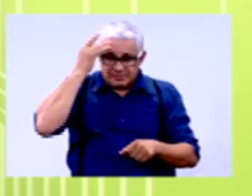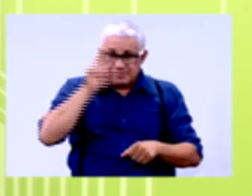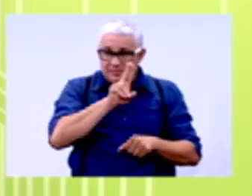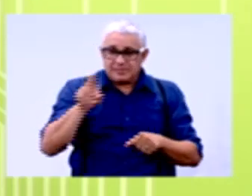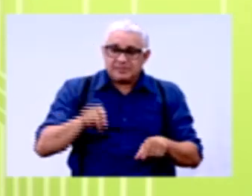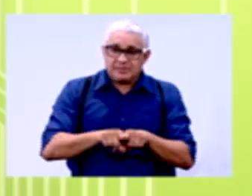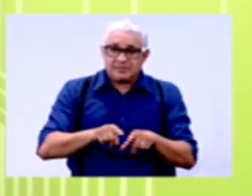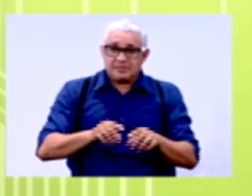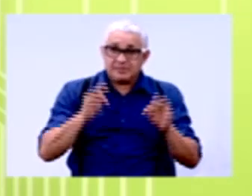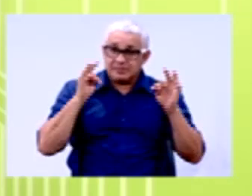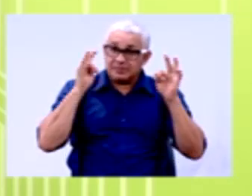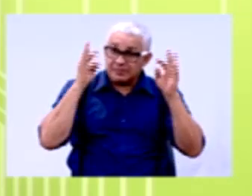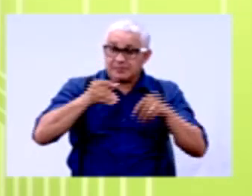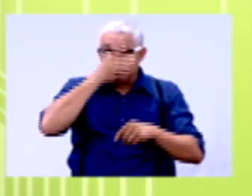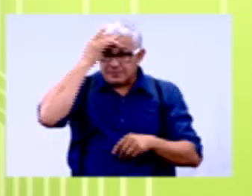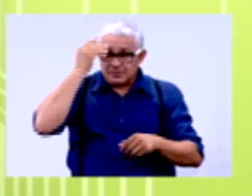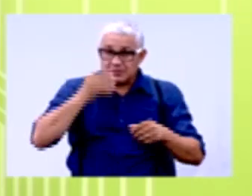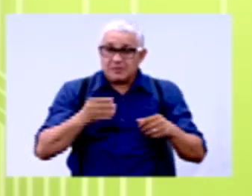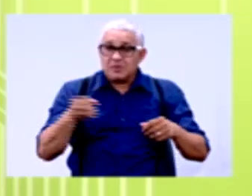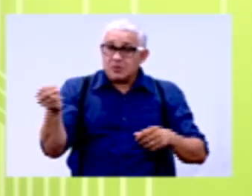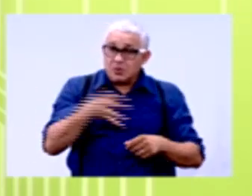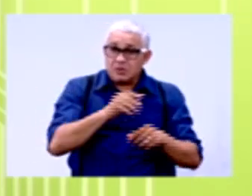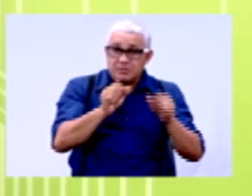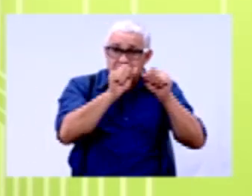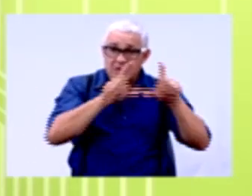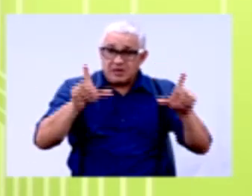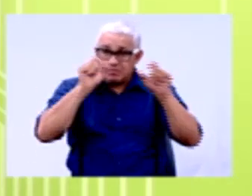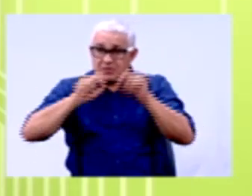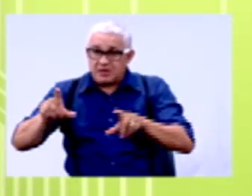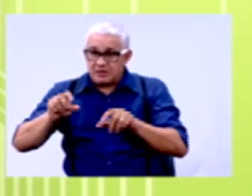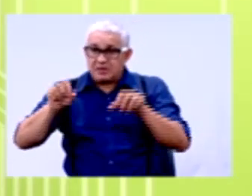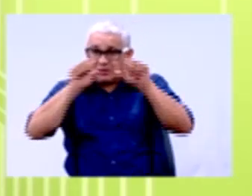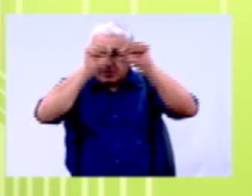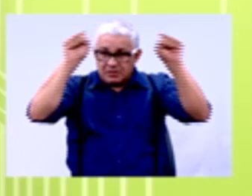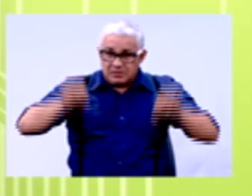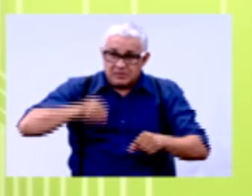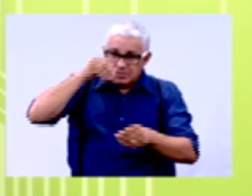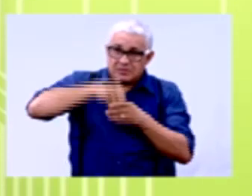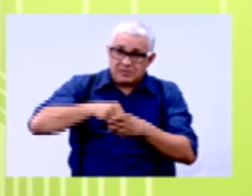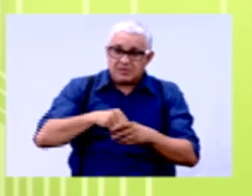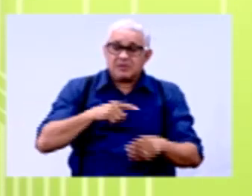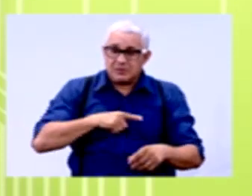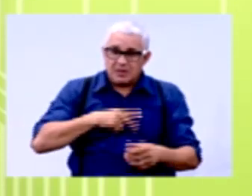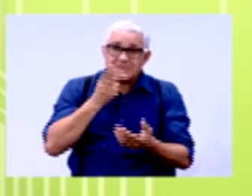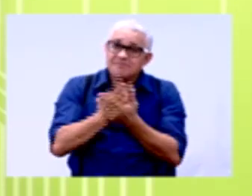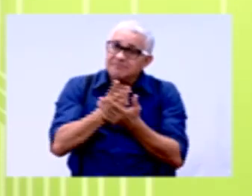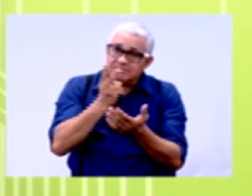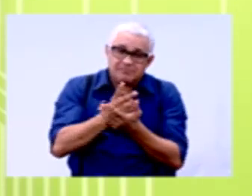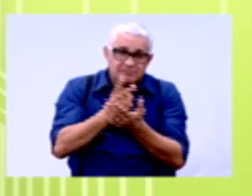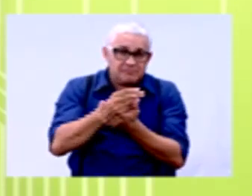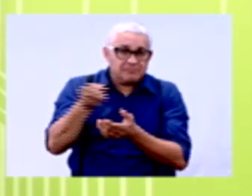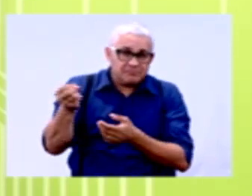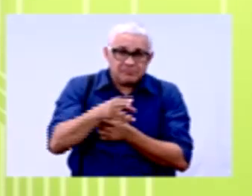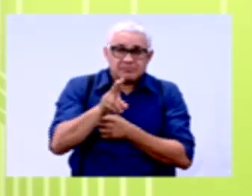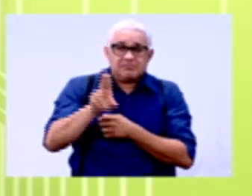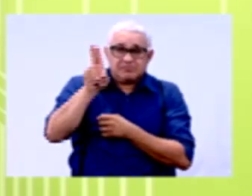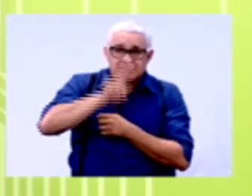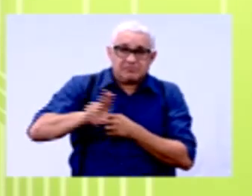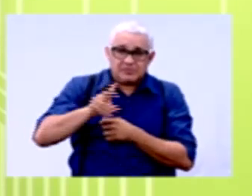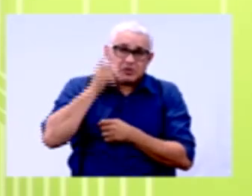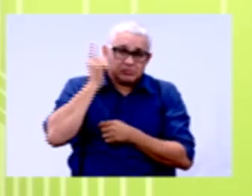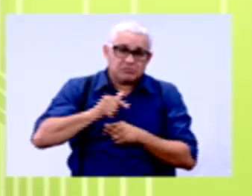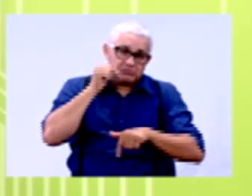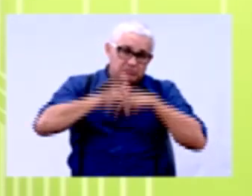as pessoas que abrirem novas sessões dentro do seu sistema vão criar, né, vão manter novos usuários dentro da sessão e você